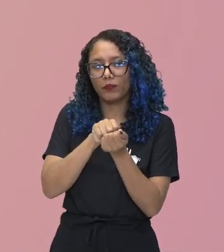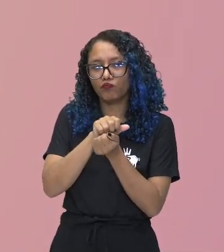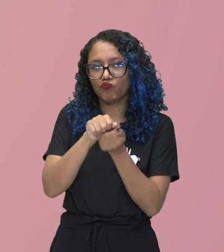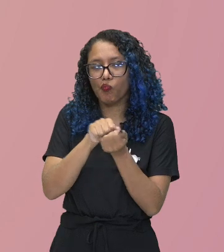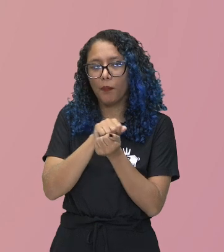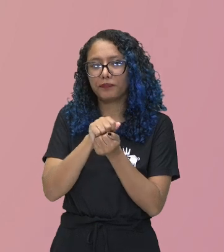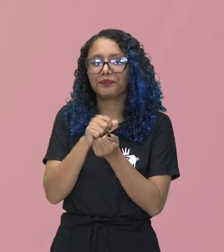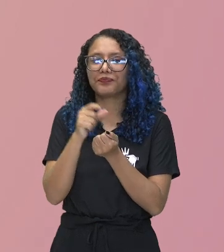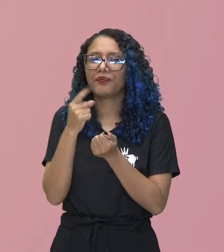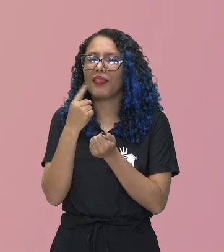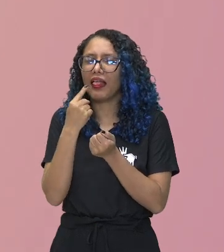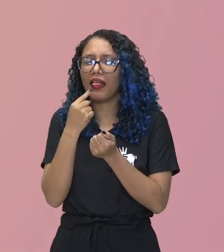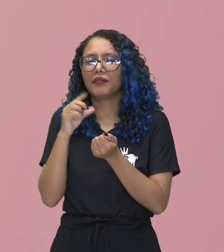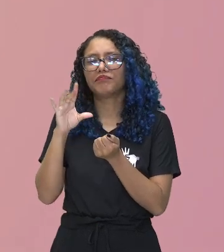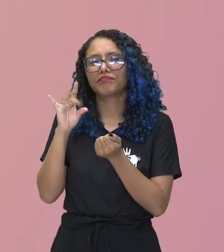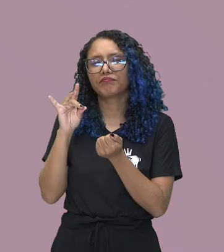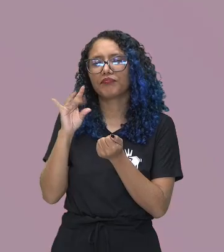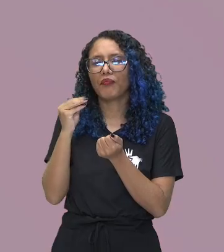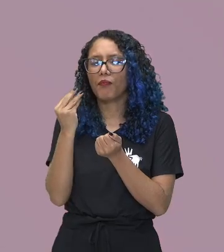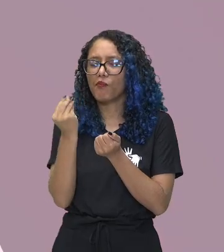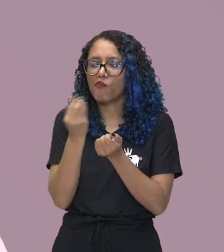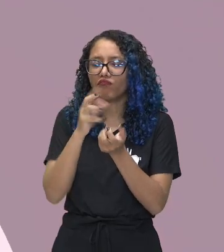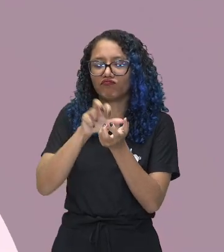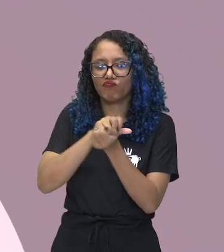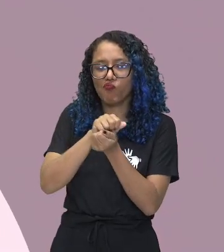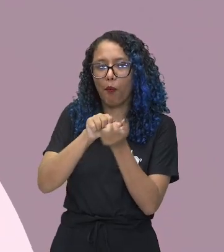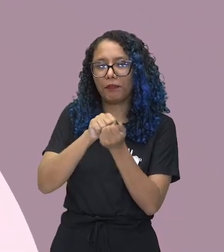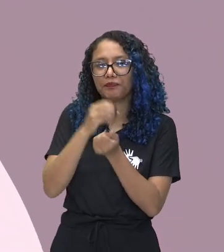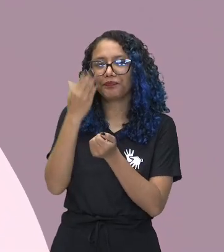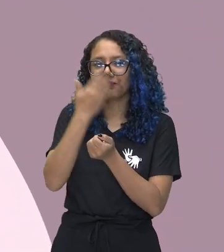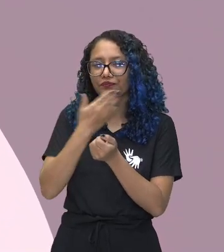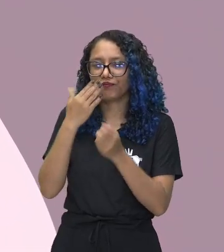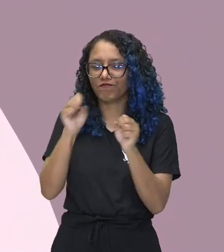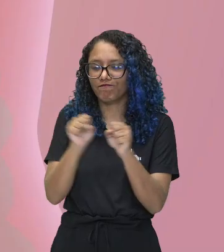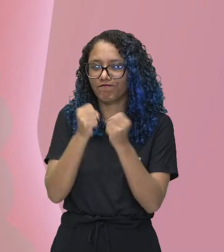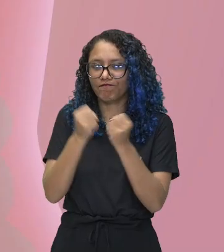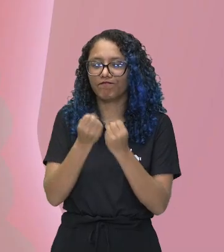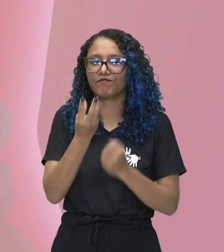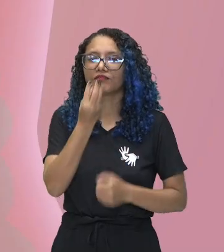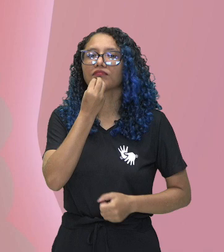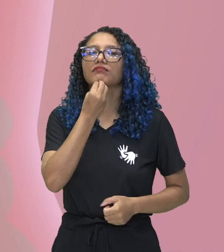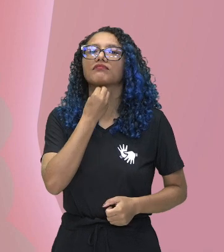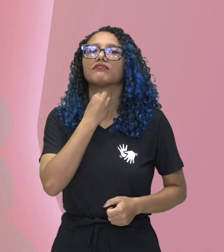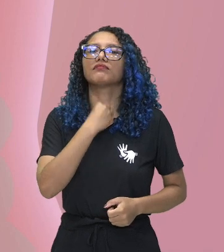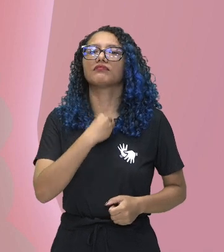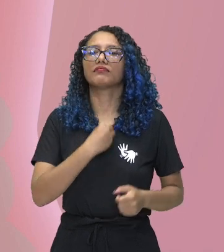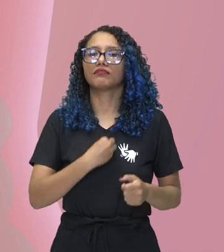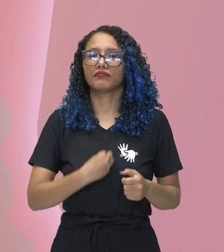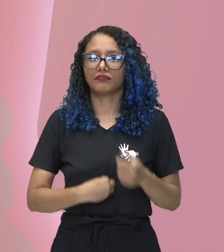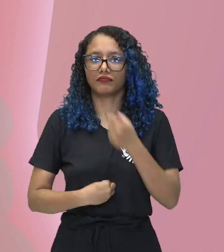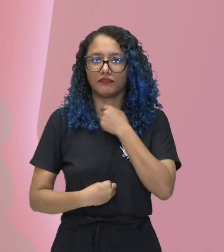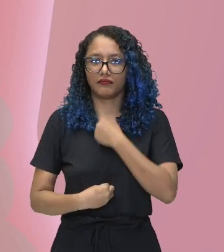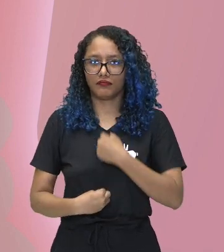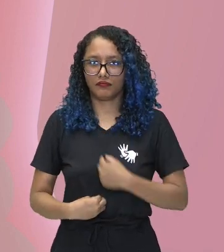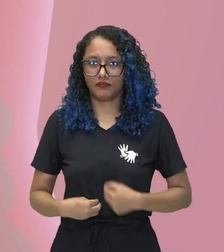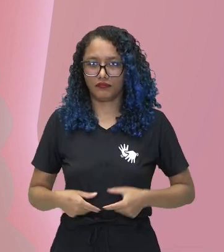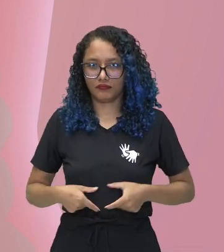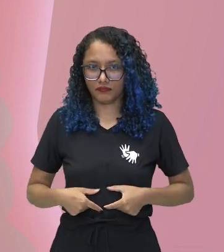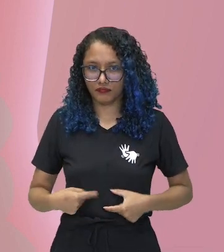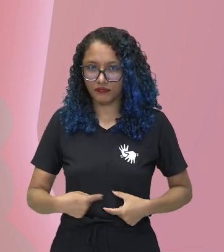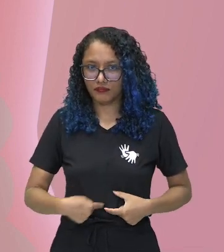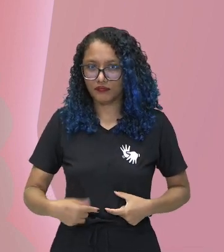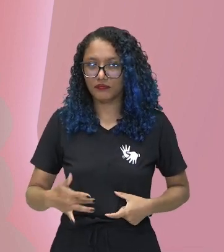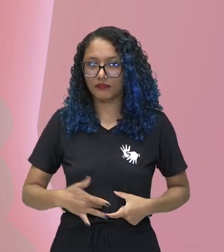começa a quebrar os carboidratos. E em seguida, o bolo desce pelo esôfago em direção ao estômago, onde os